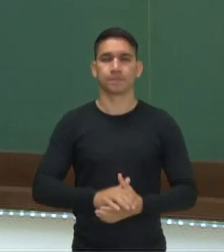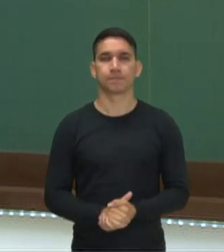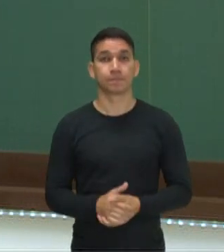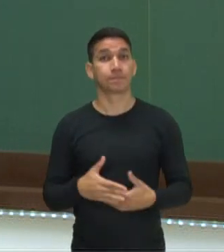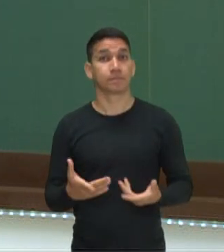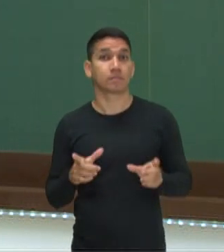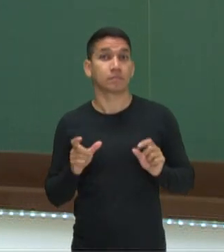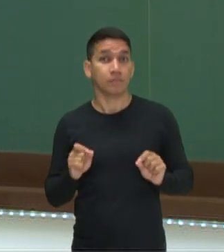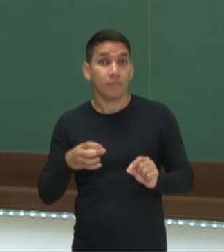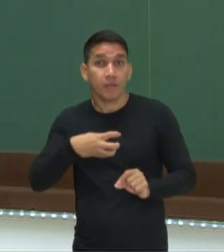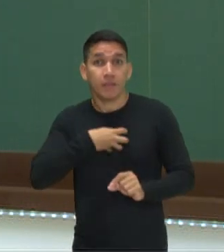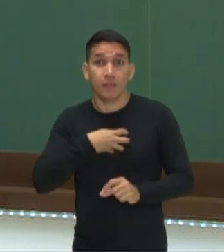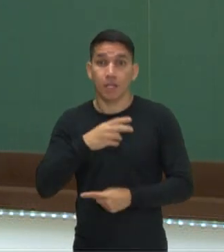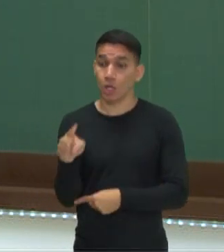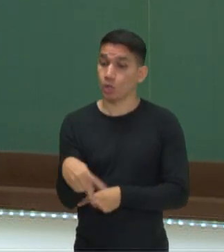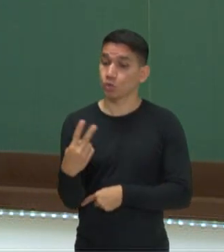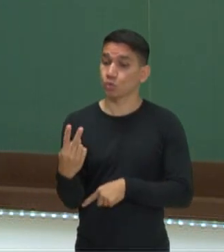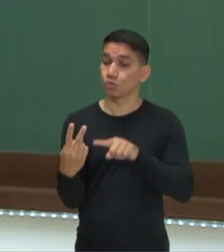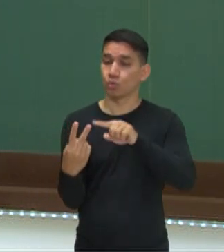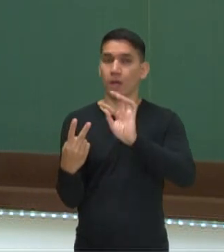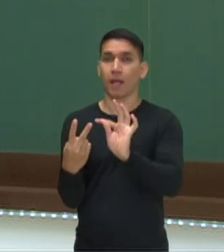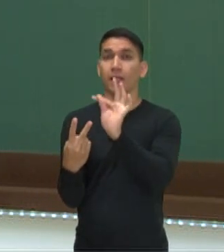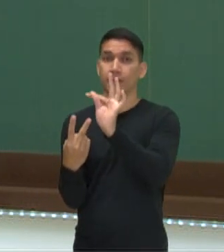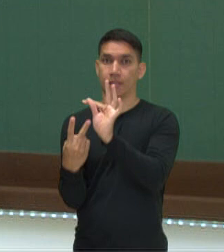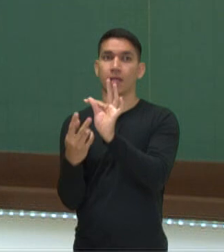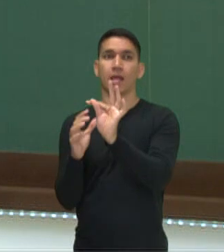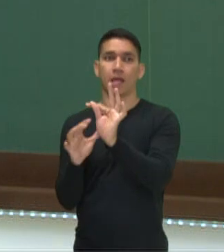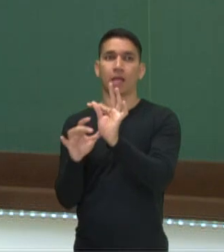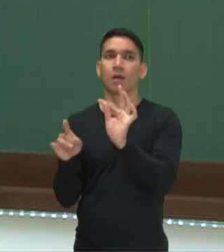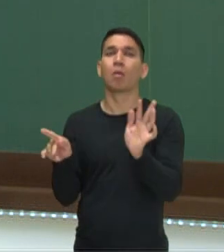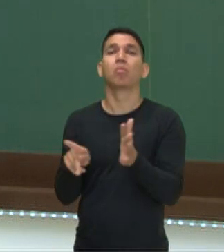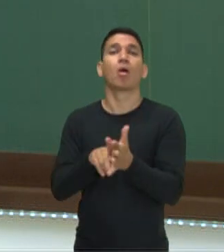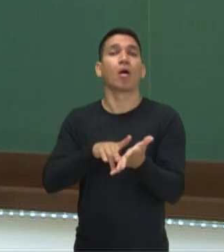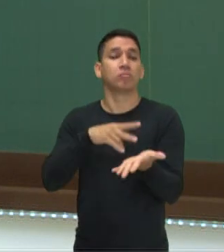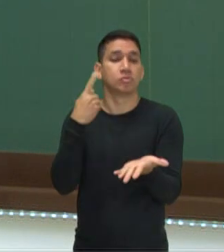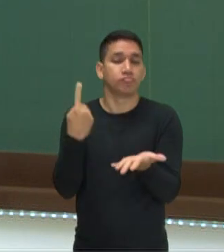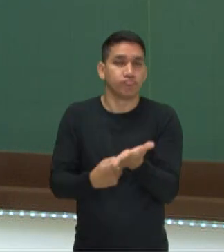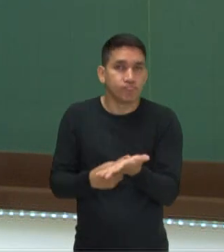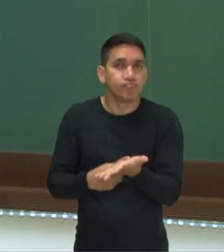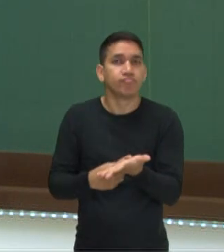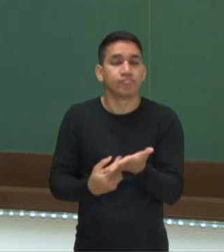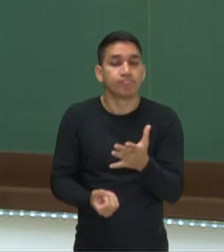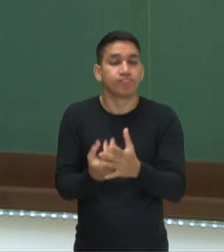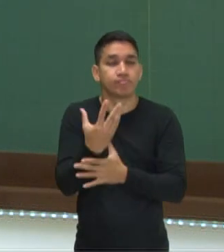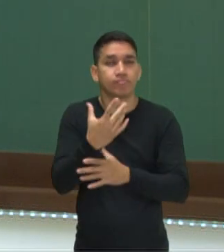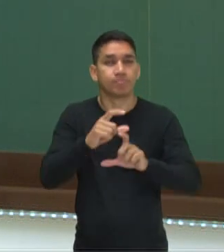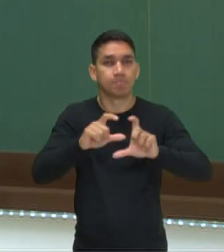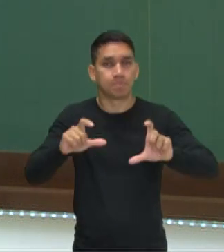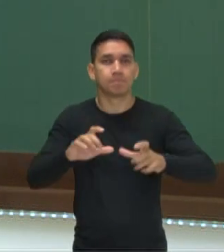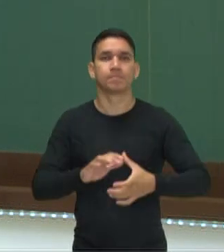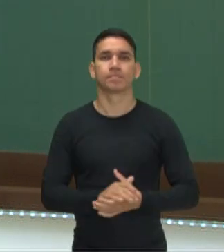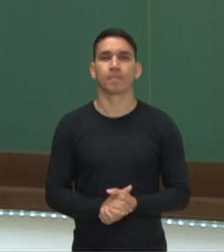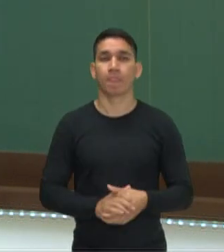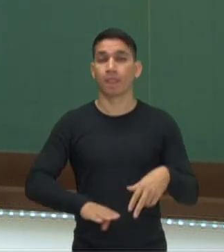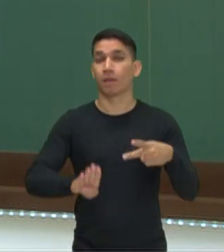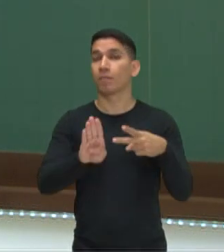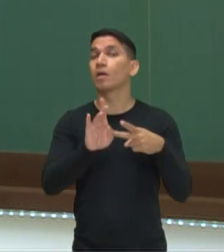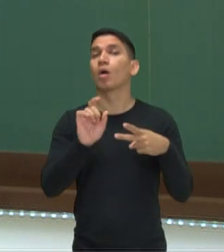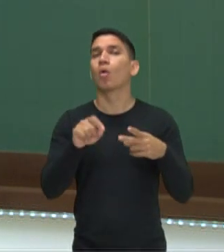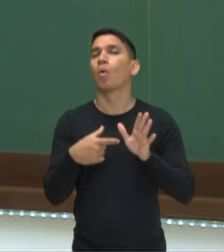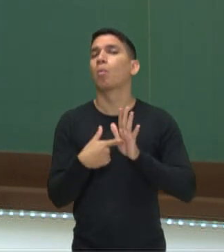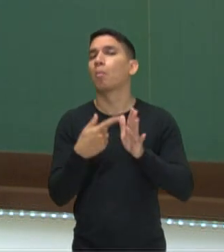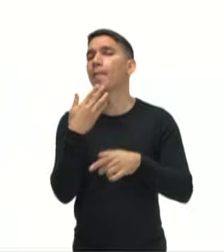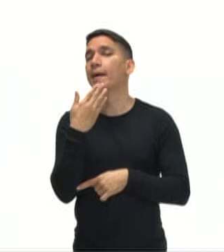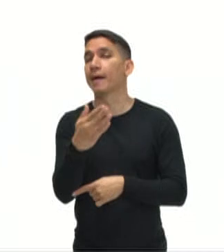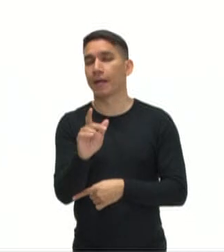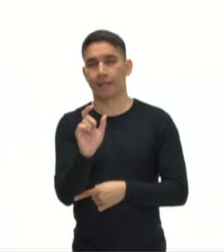Então, 2 elevado na T seria tipo a lei de formação, né? Letra B fala o